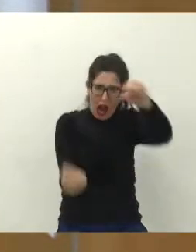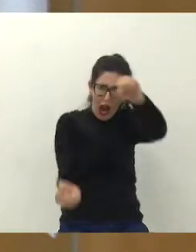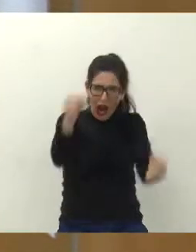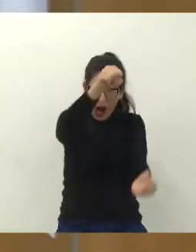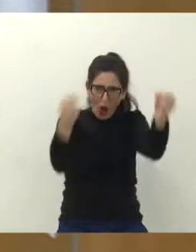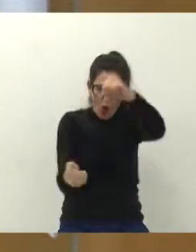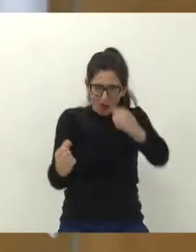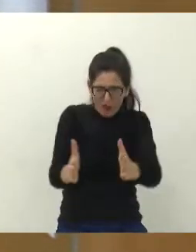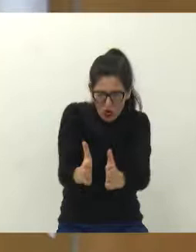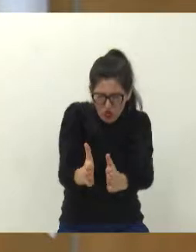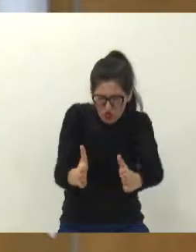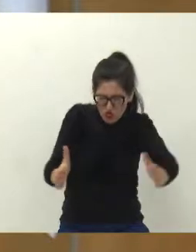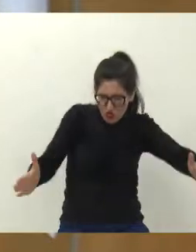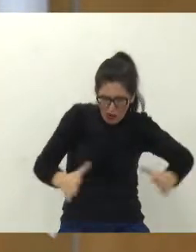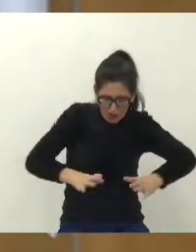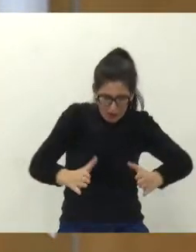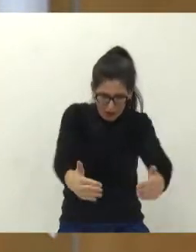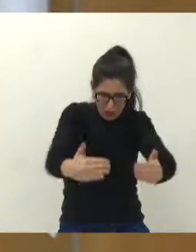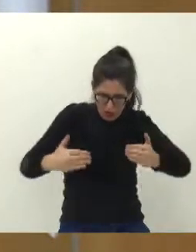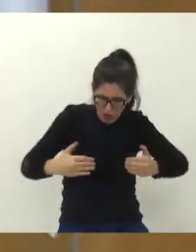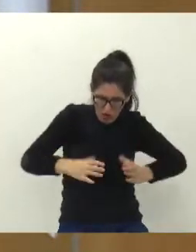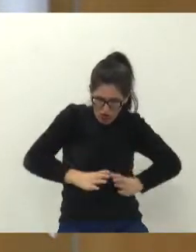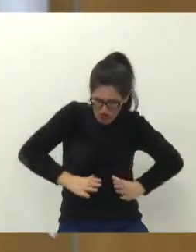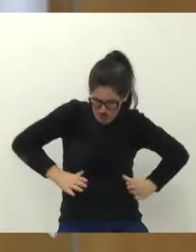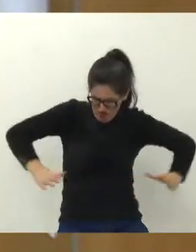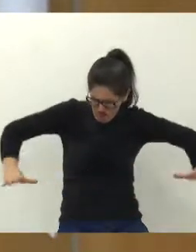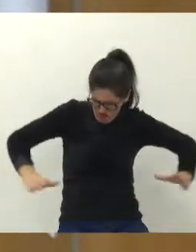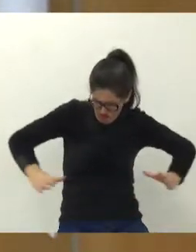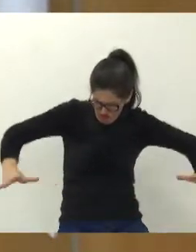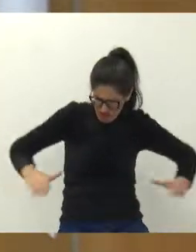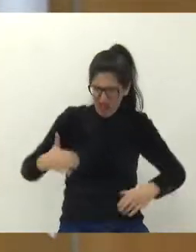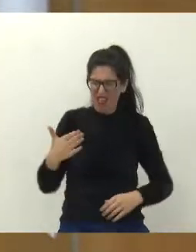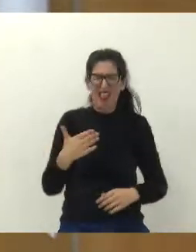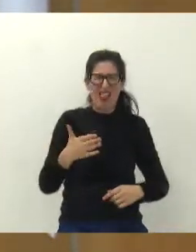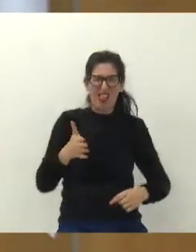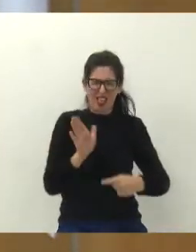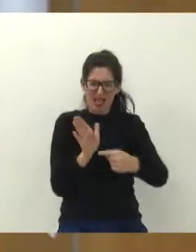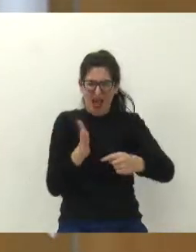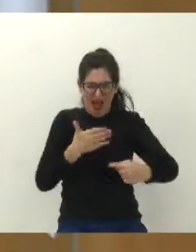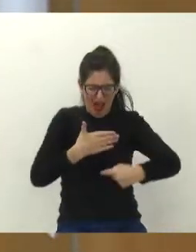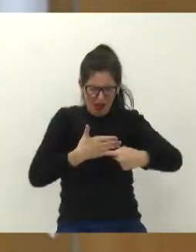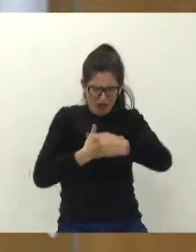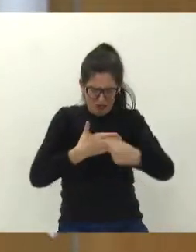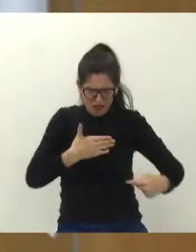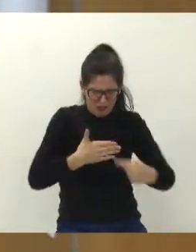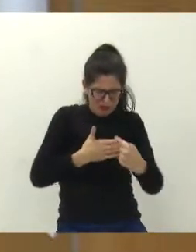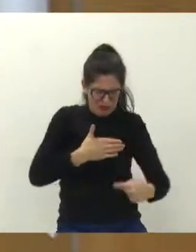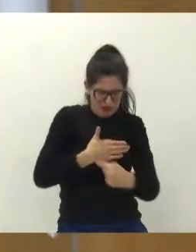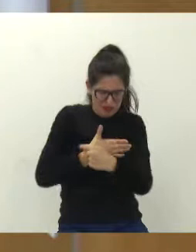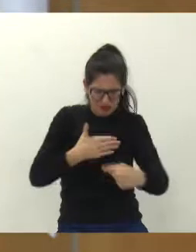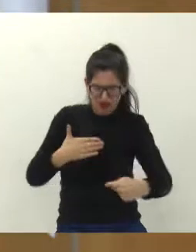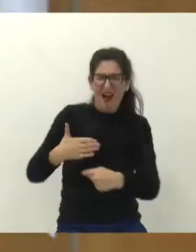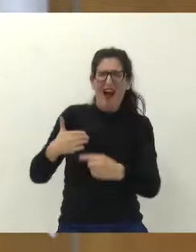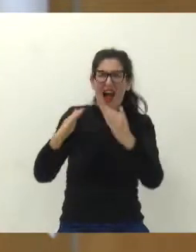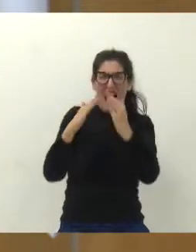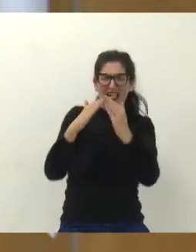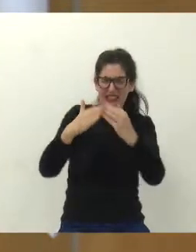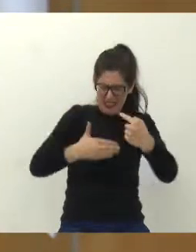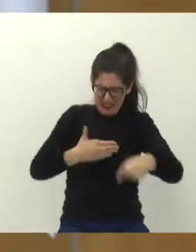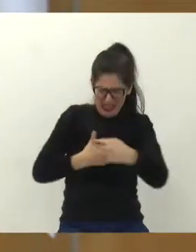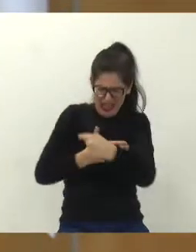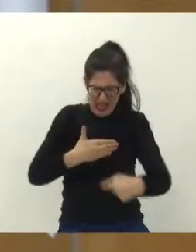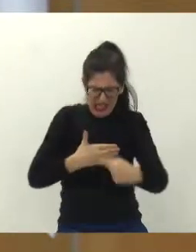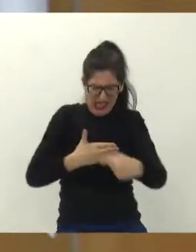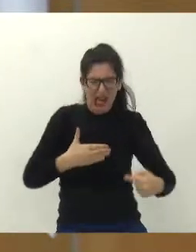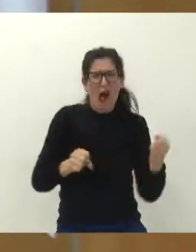começar a obra, eles estiveram lá, fotografaram tudo antes. Mas precisa ir lá conversar com esse pessoal para dar uma satisfação. Porque a obra, nesse ponto,